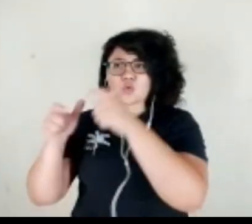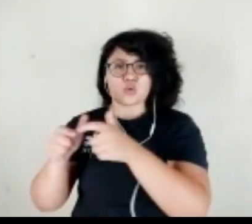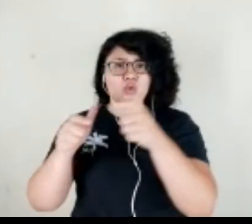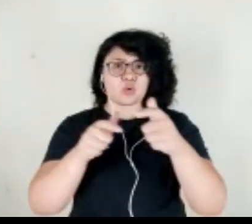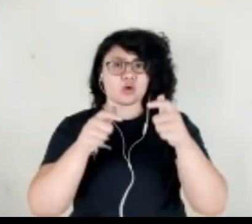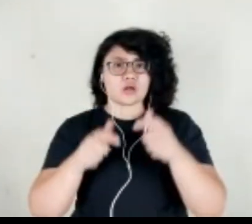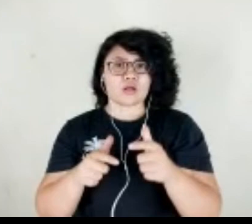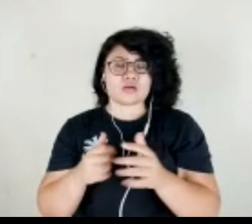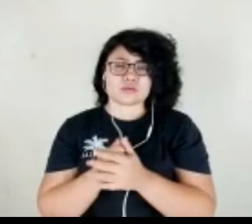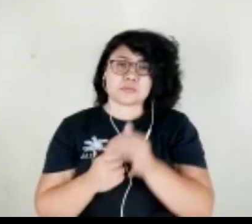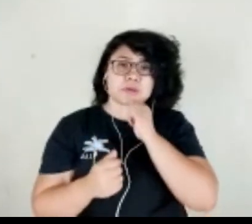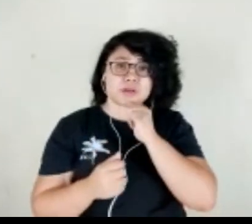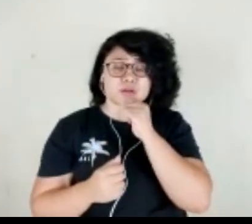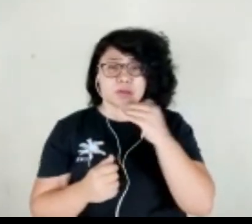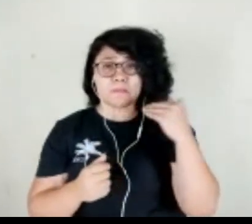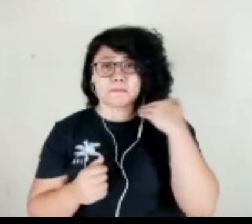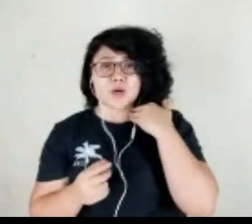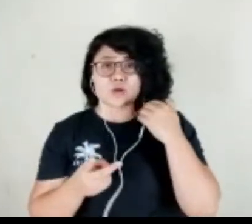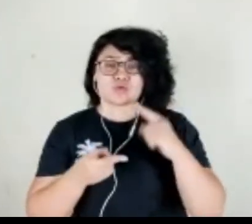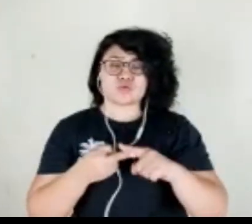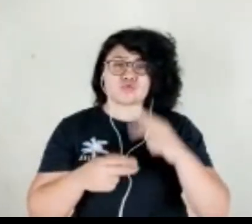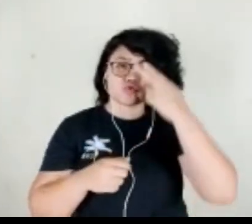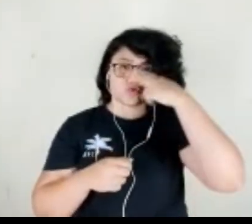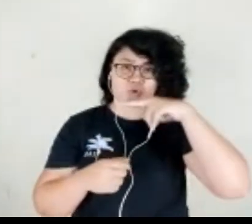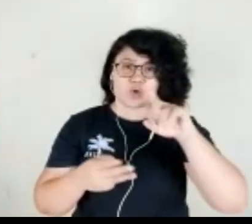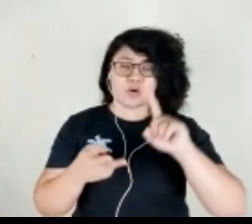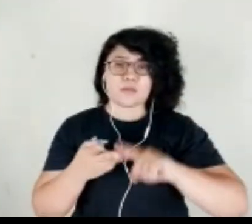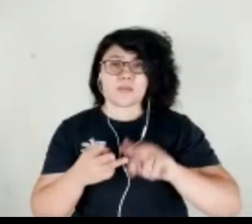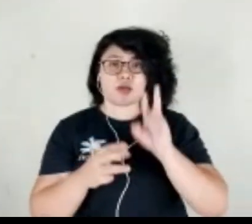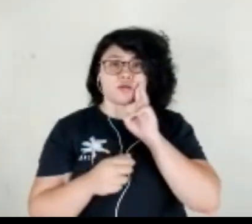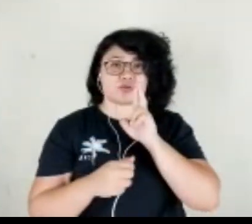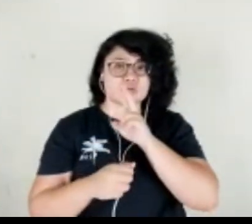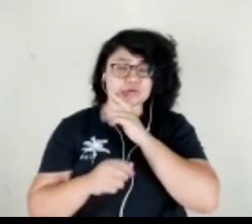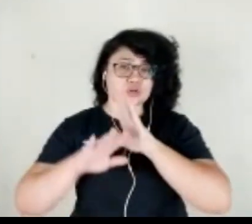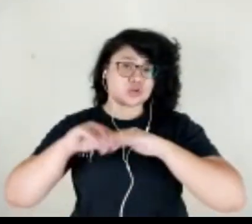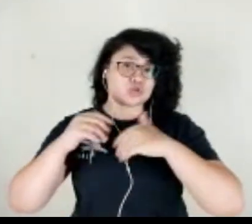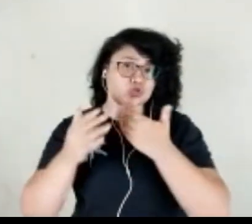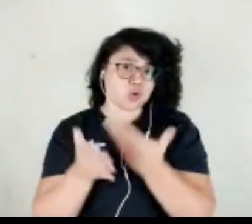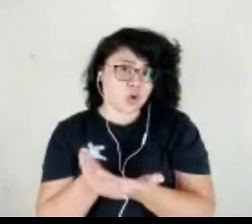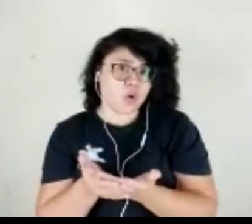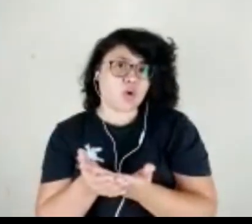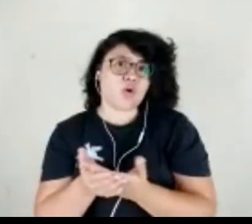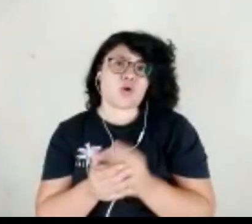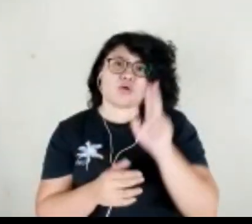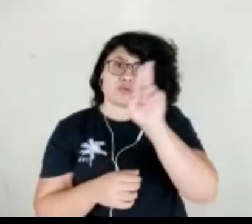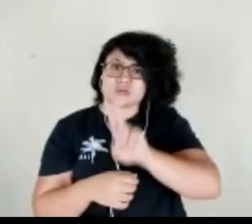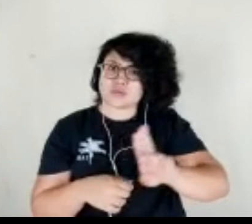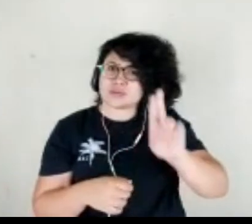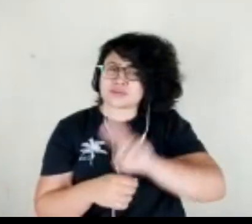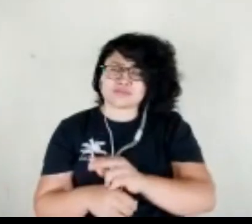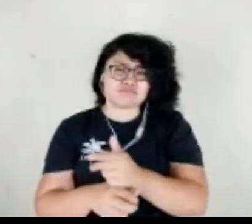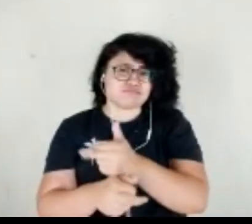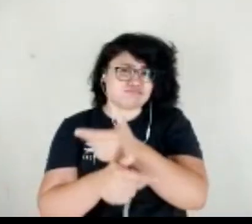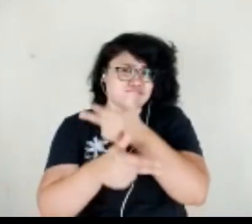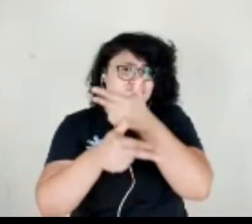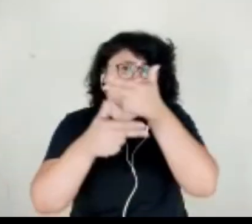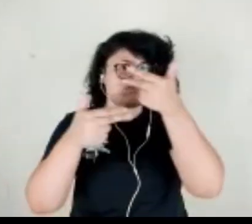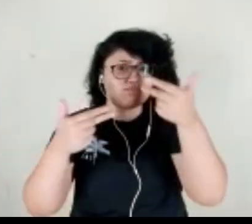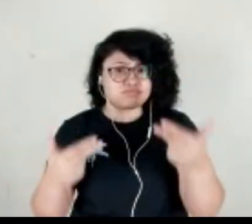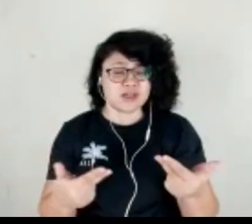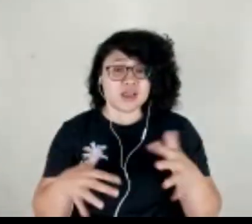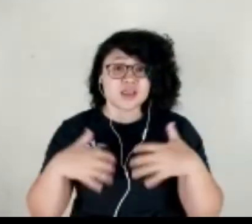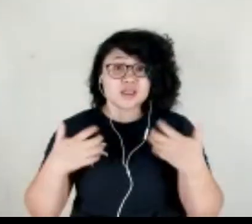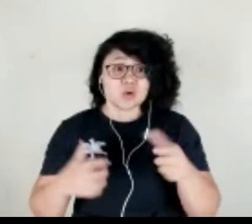também estará. Ele vai ao banco, ele vai ao shopping, ele vai ao restaurante, ele vai à escola, ele vai à